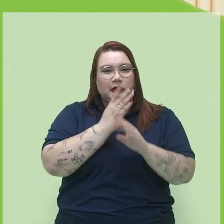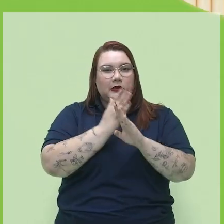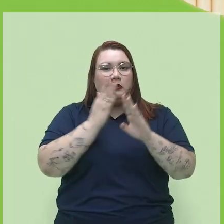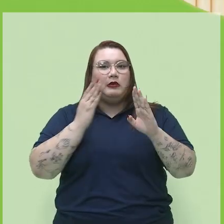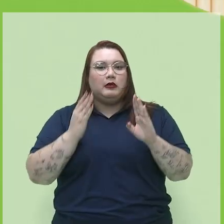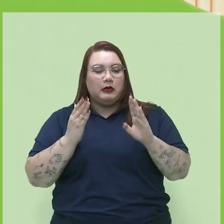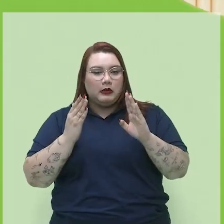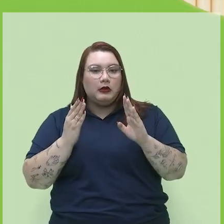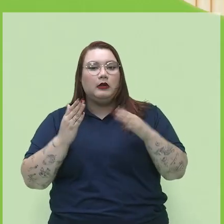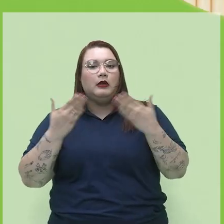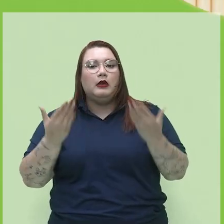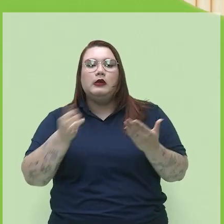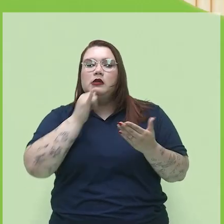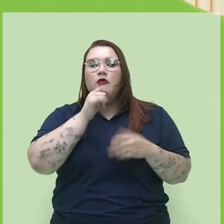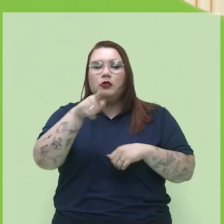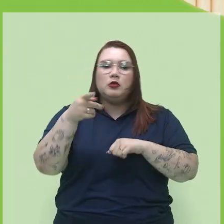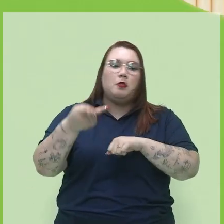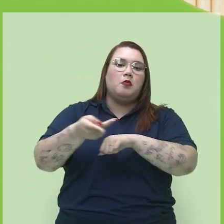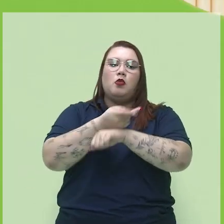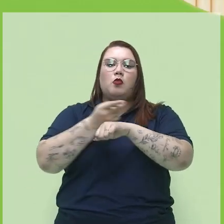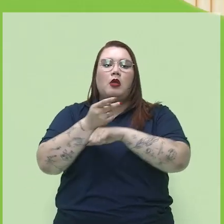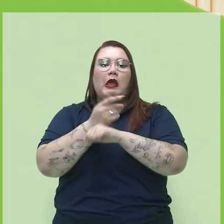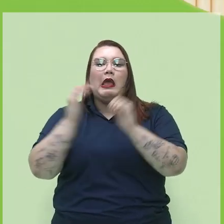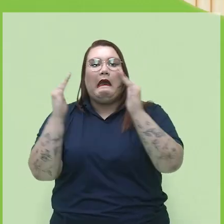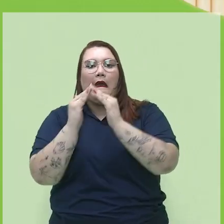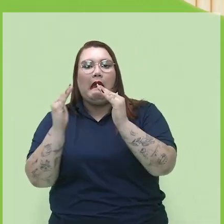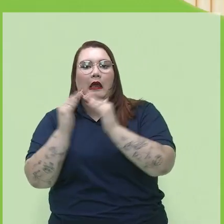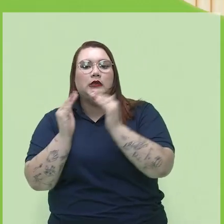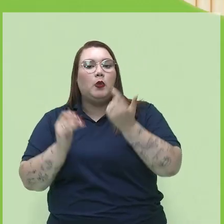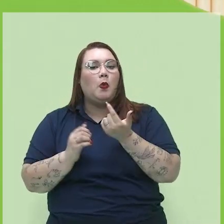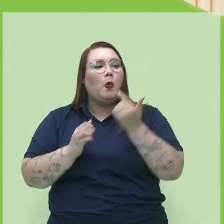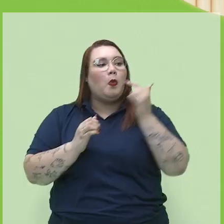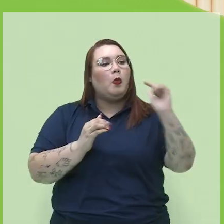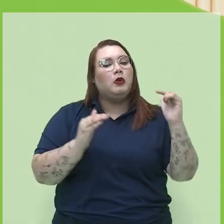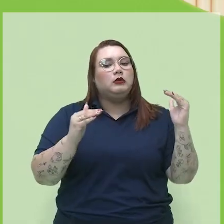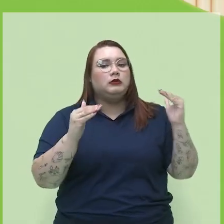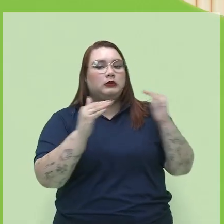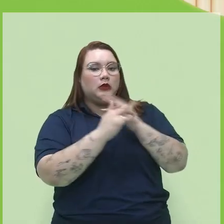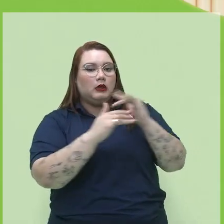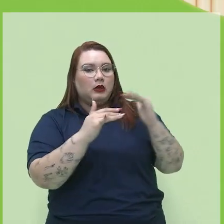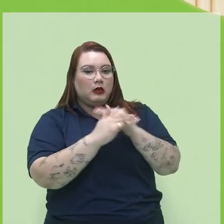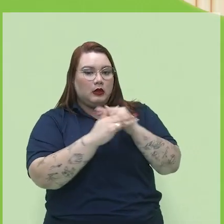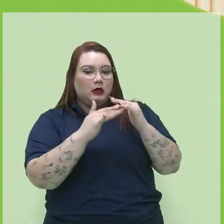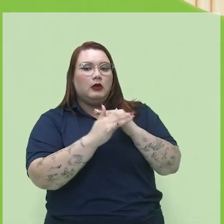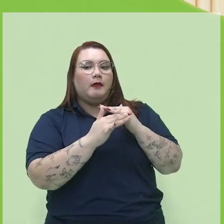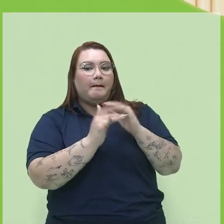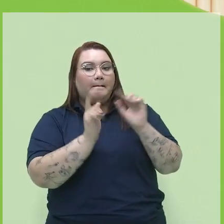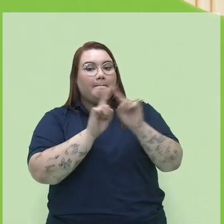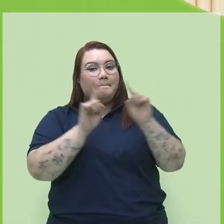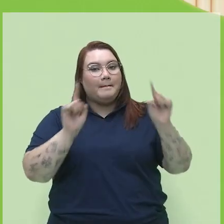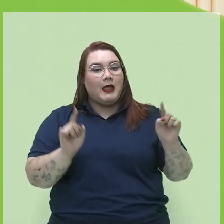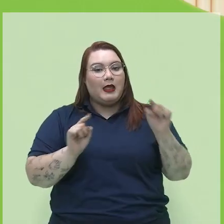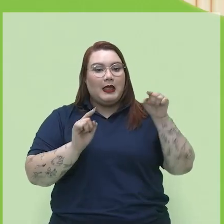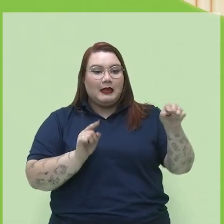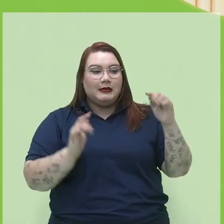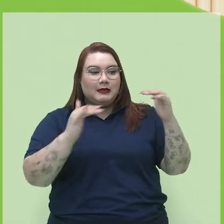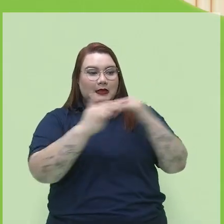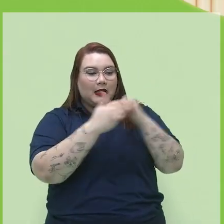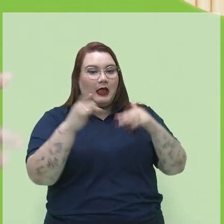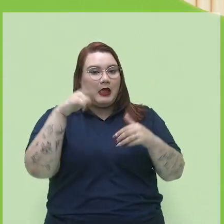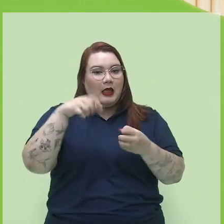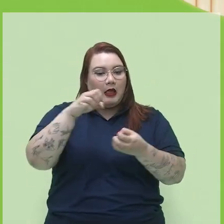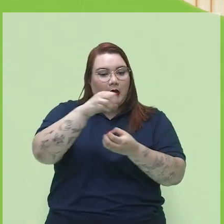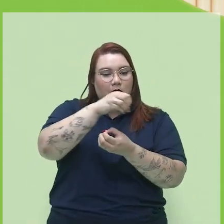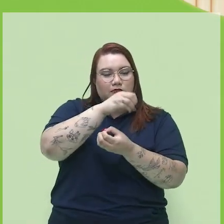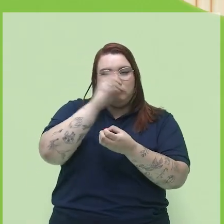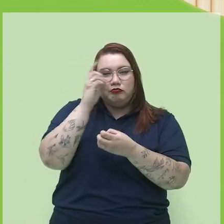encontrar um planeta desse, né? Imagine que você está procurando uma casa habitável em uma cidade em uma outra cidade. E